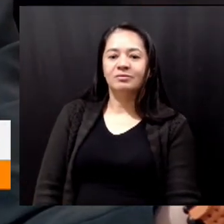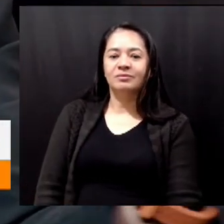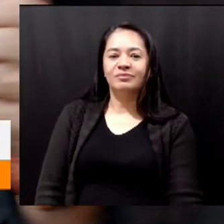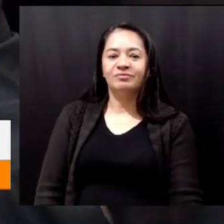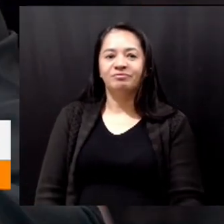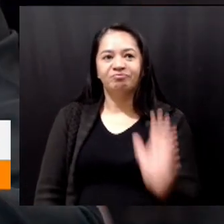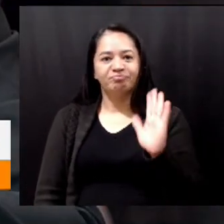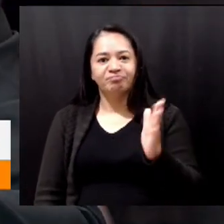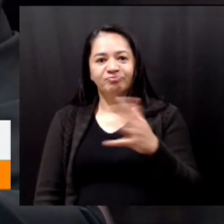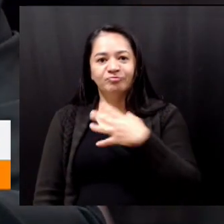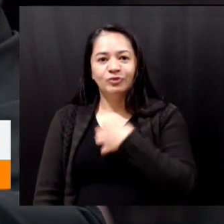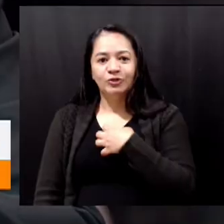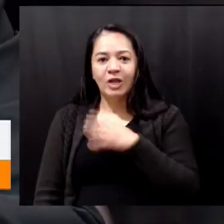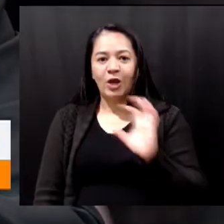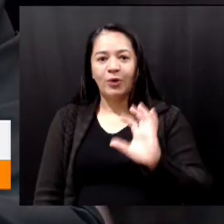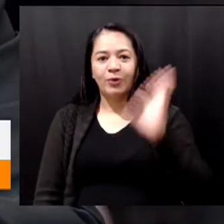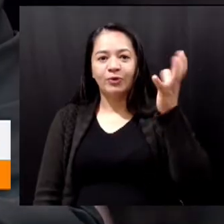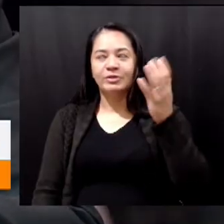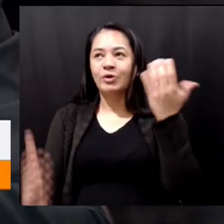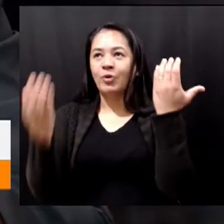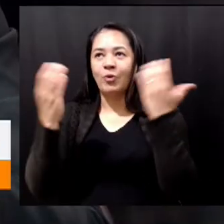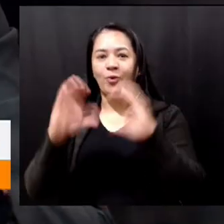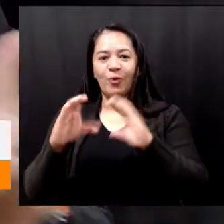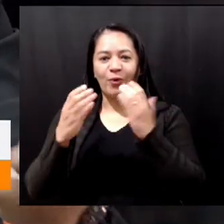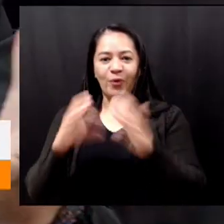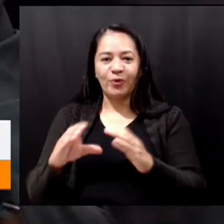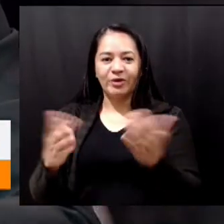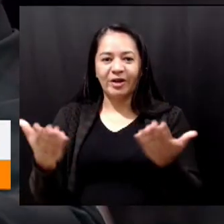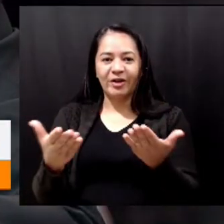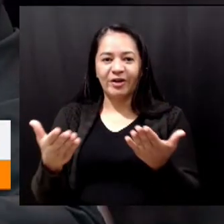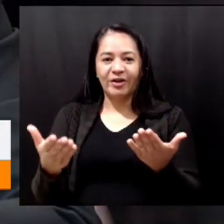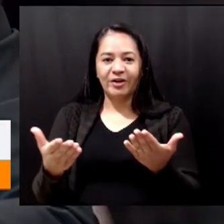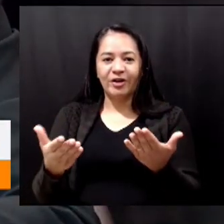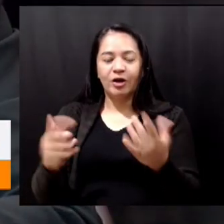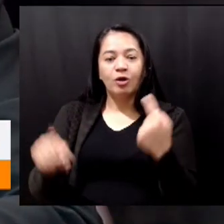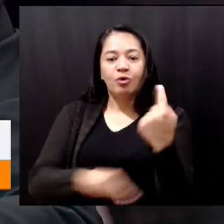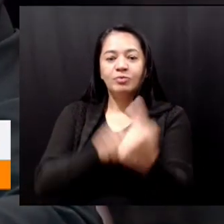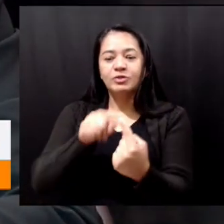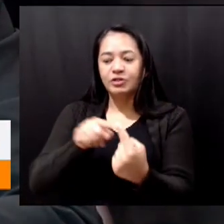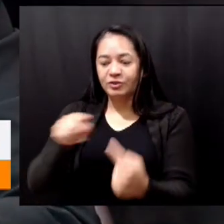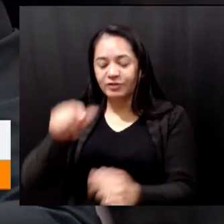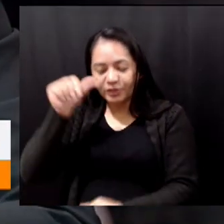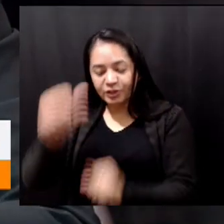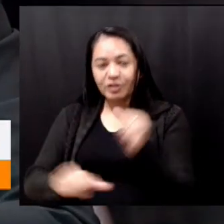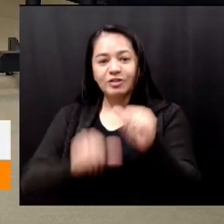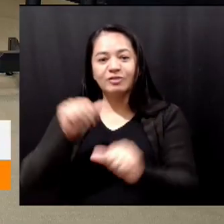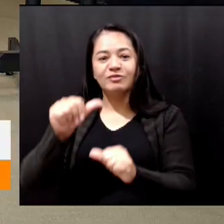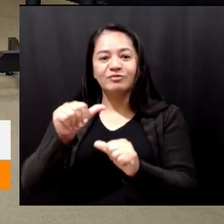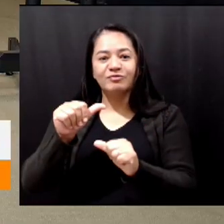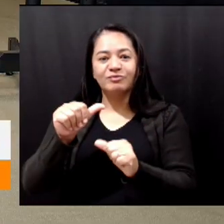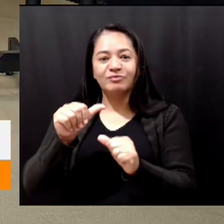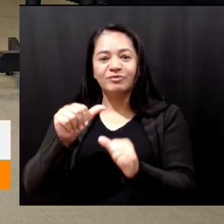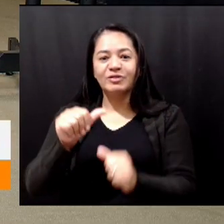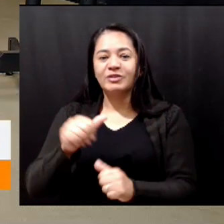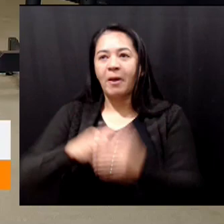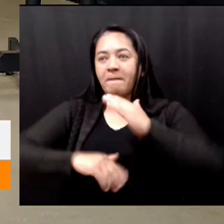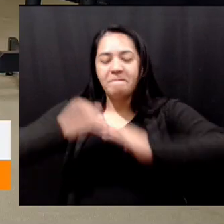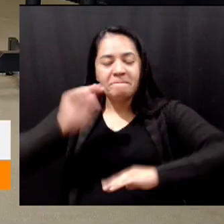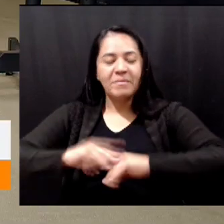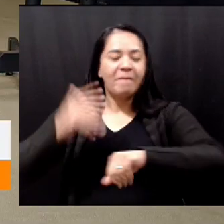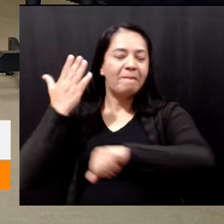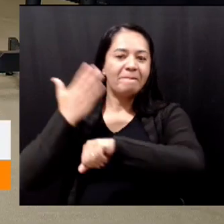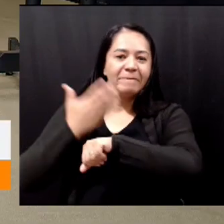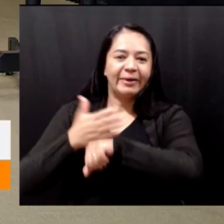esse concurso aí, mas agora o sonho é fazer com que isso vire coisas práticas, né? Tem coisas